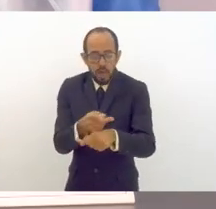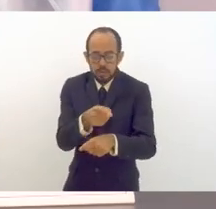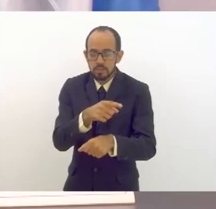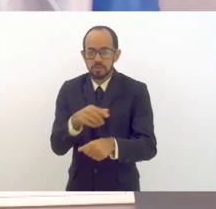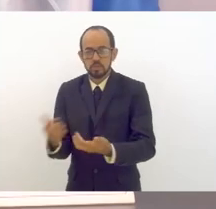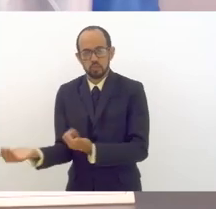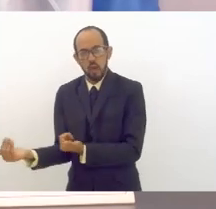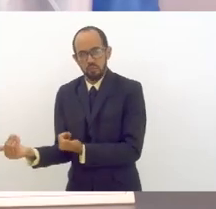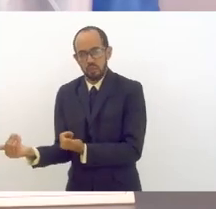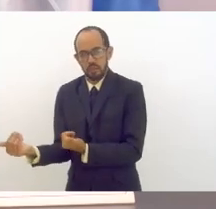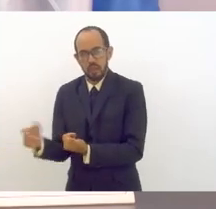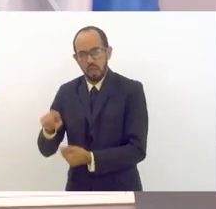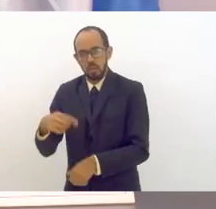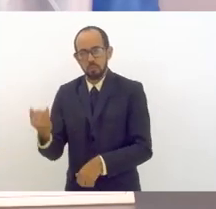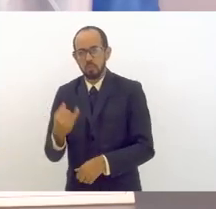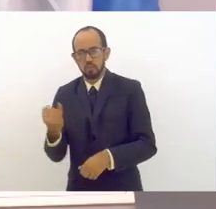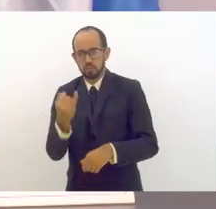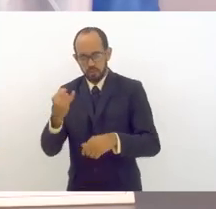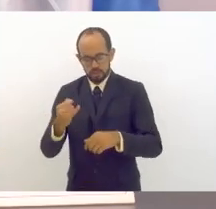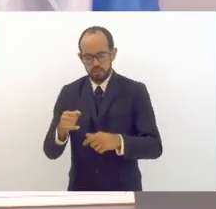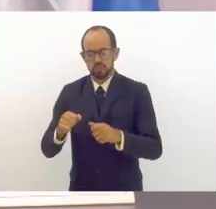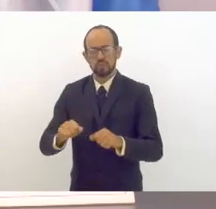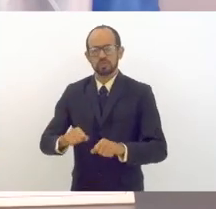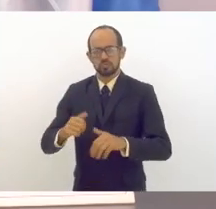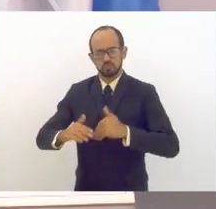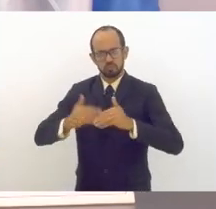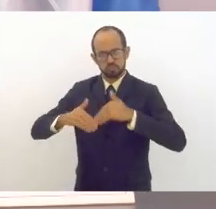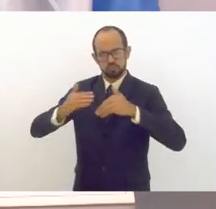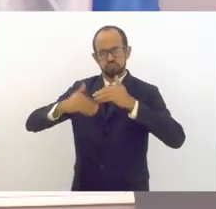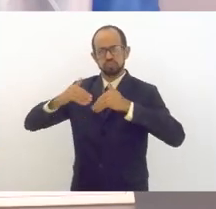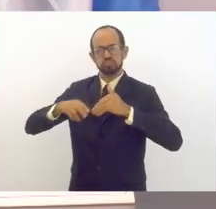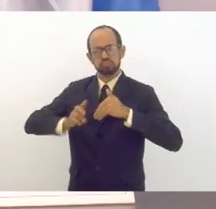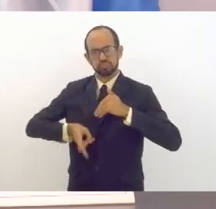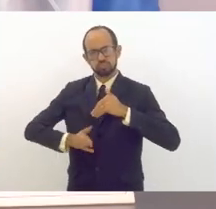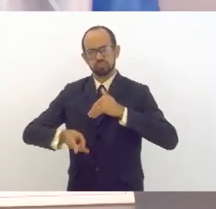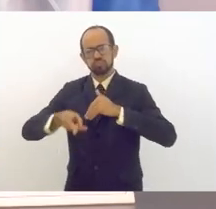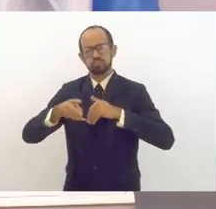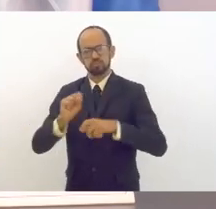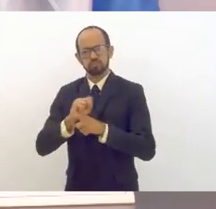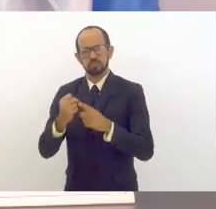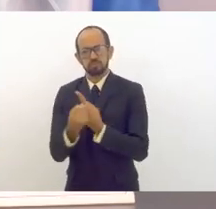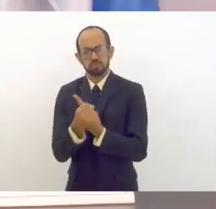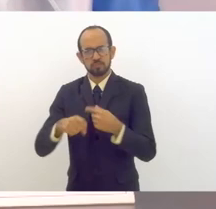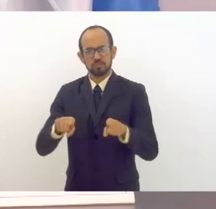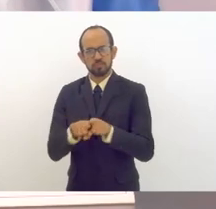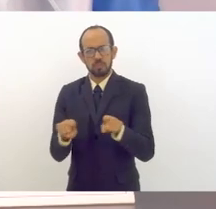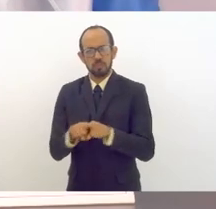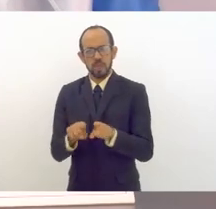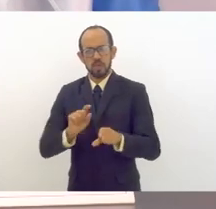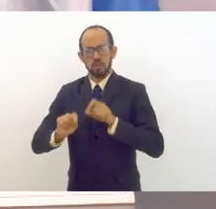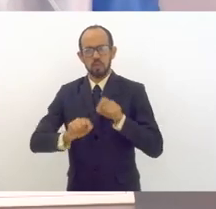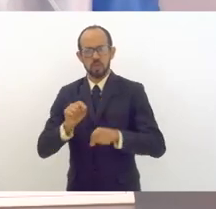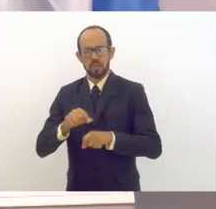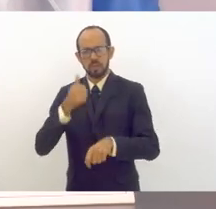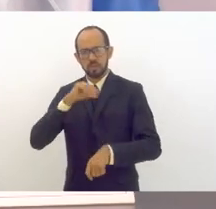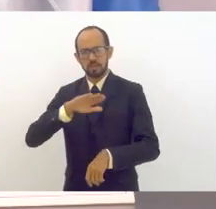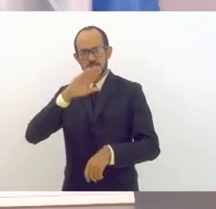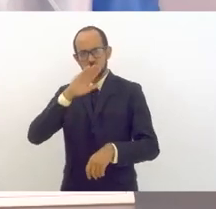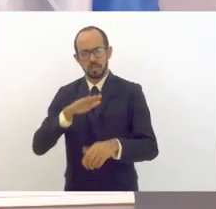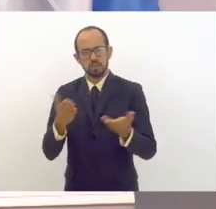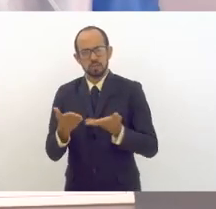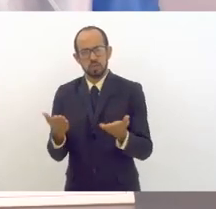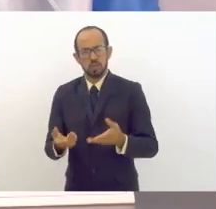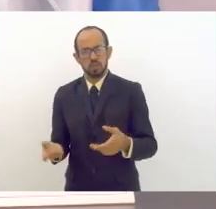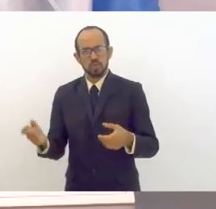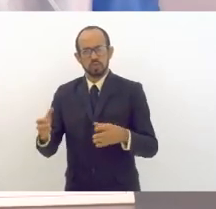é importante o aperfeiçoamento e a continuidade da presença dos assistentes sociais e também, né, das mães que hoje estão vinculadas à